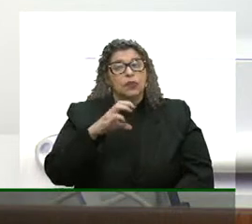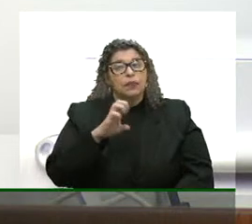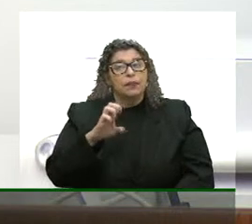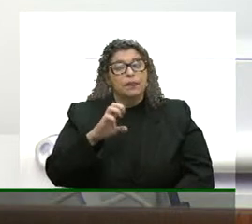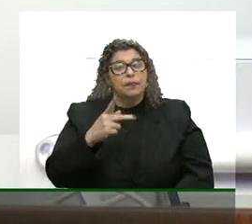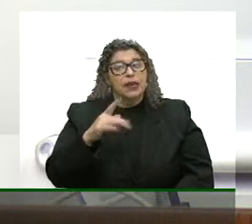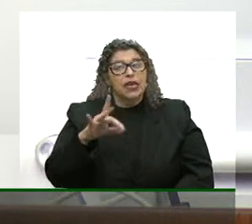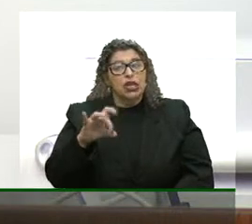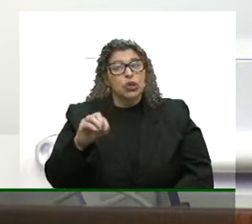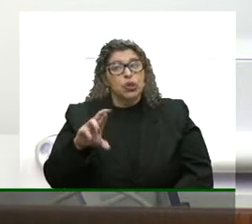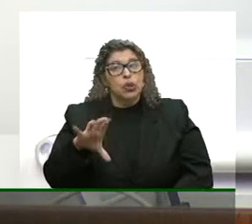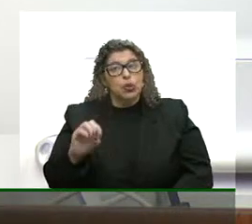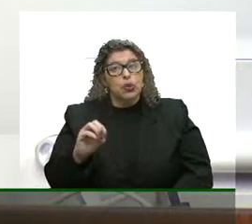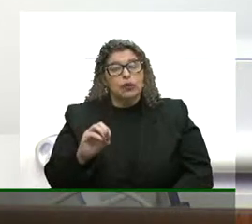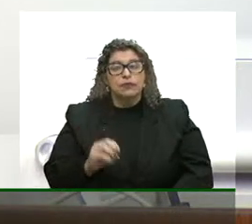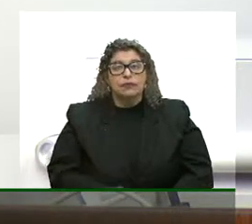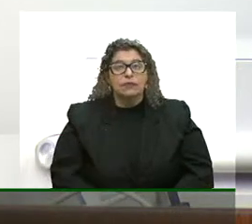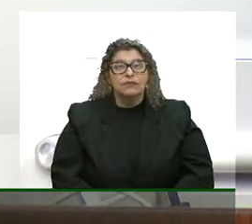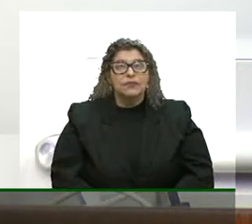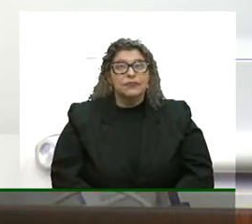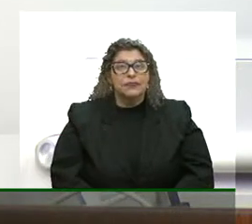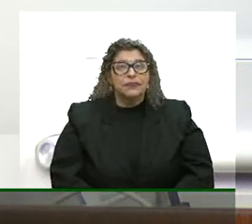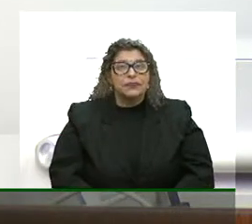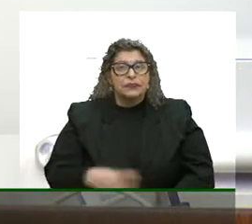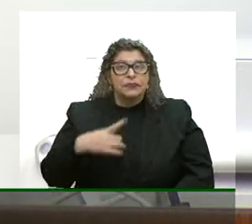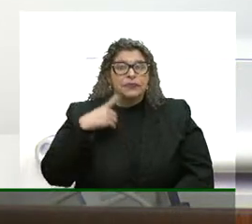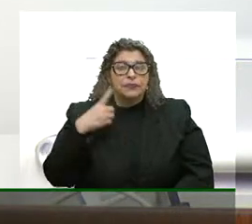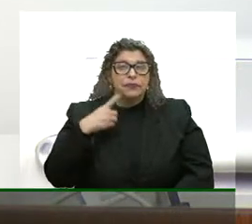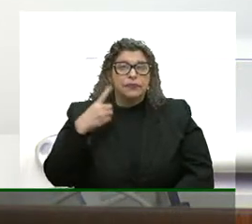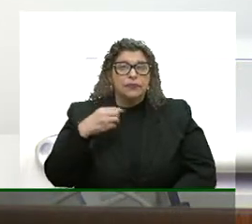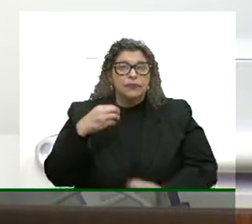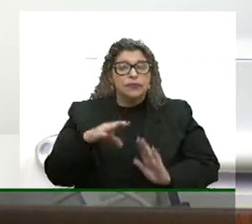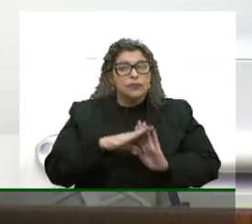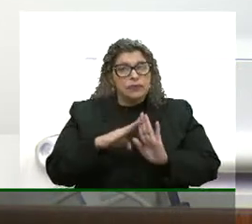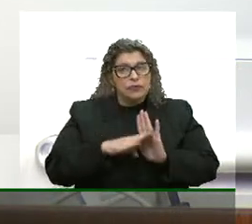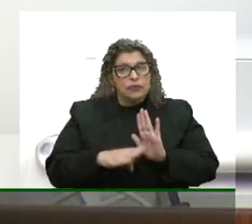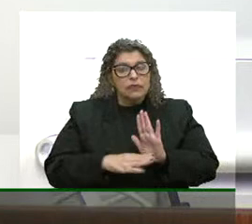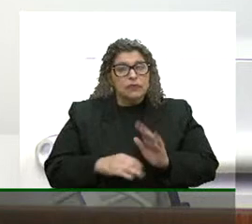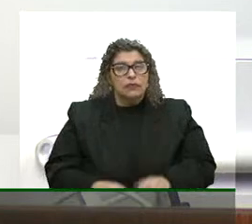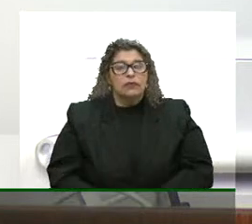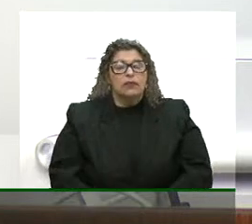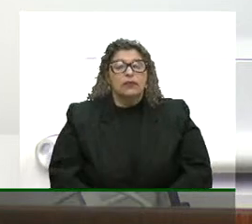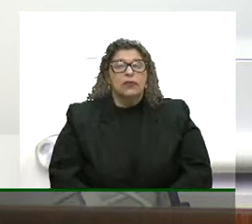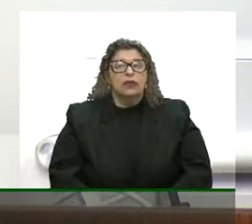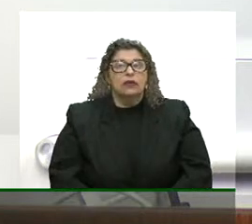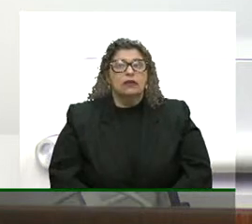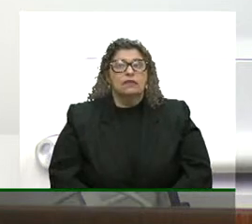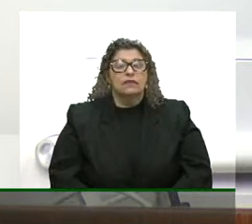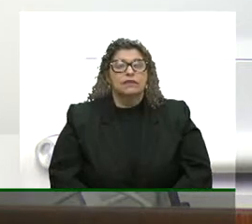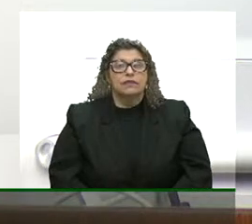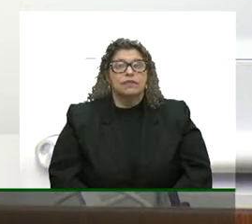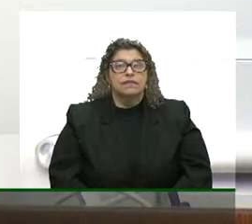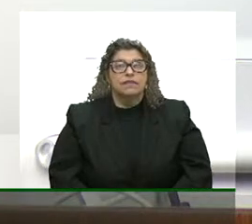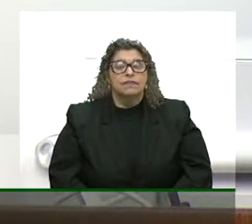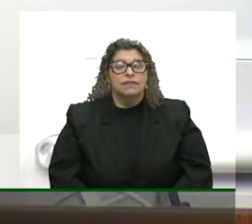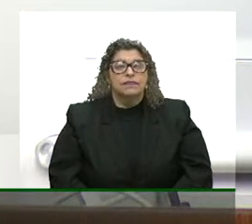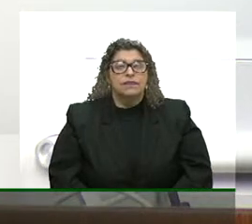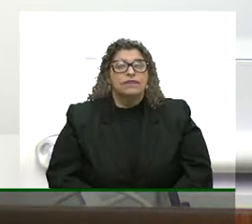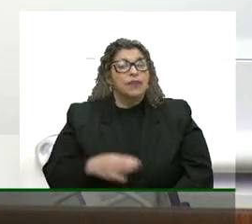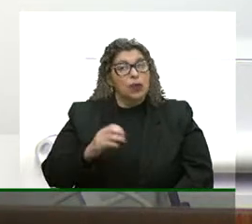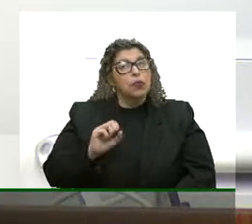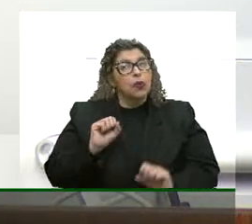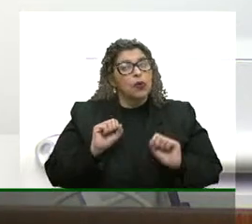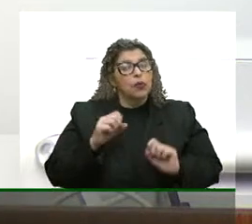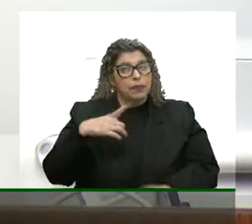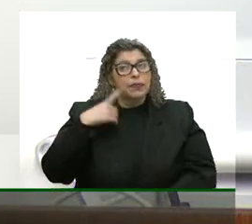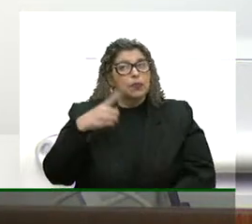sua dúvida é procedendo, deputado Vilmar Zanquim, ou o deputado Pedro Pereira, questão de ordem, e depois, se o deputado Matheus quiser fazer essa manifestação também. Deputado